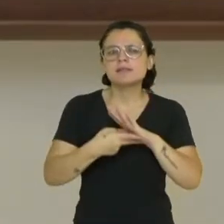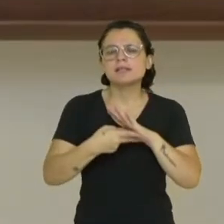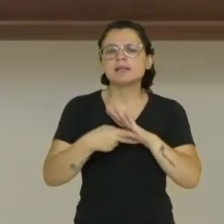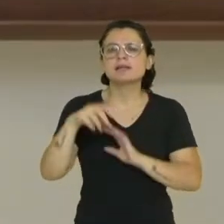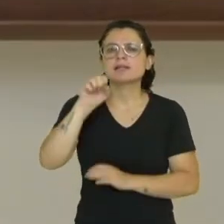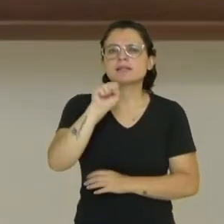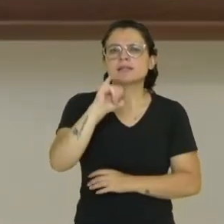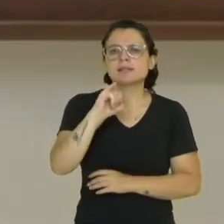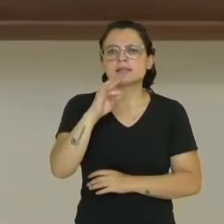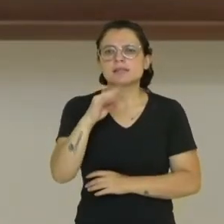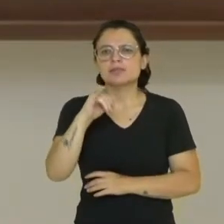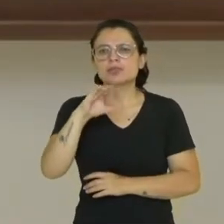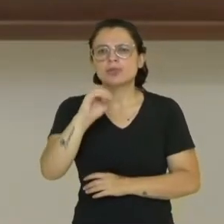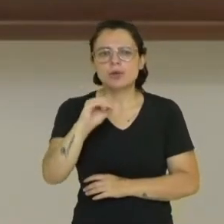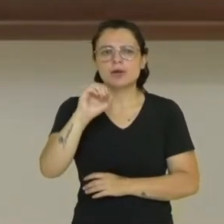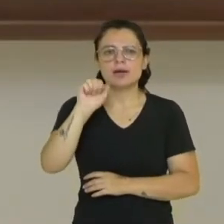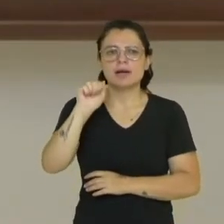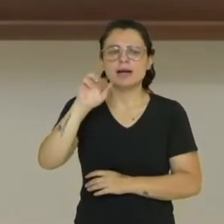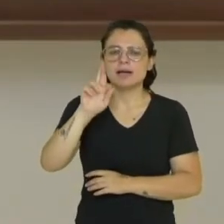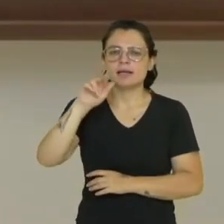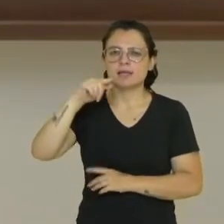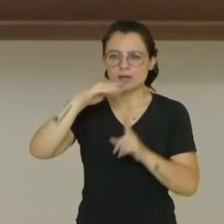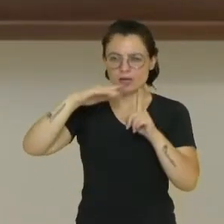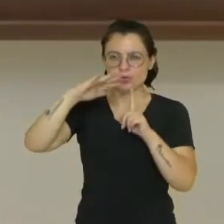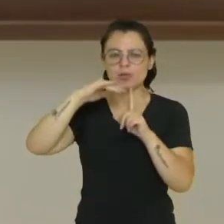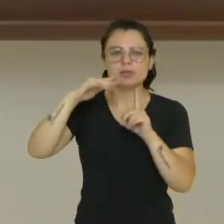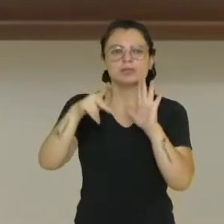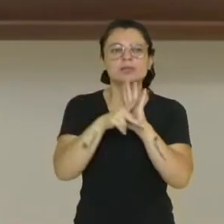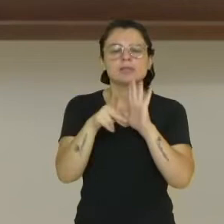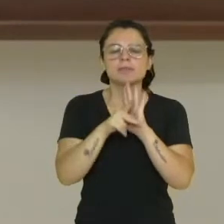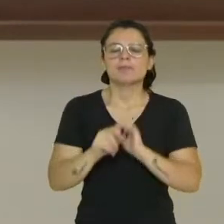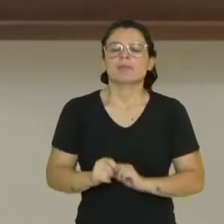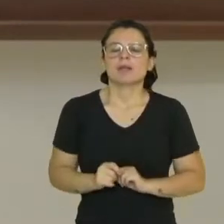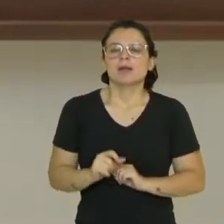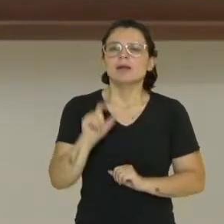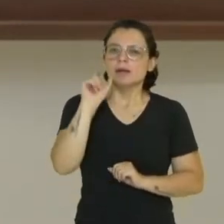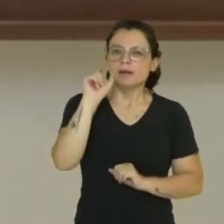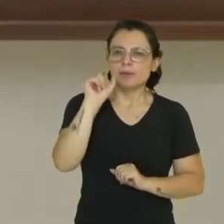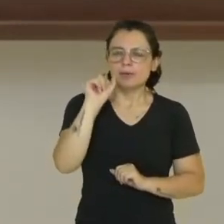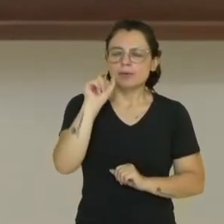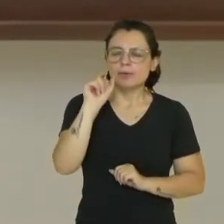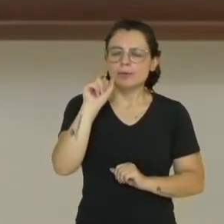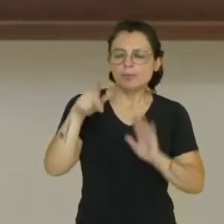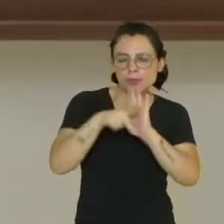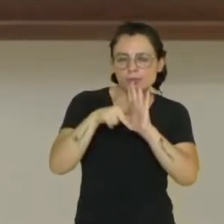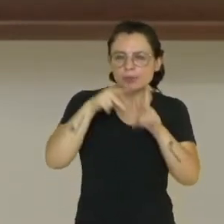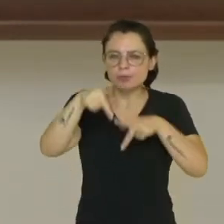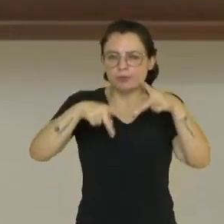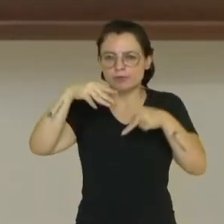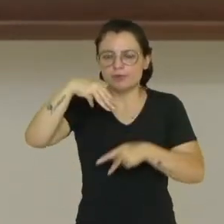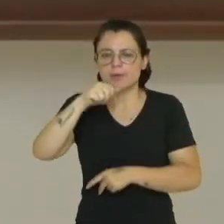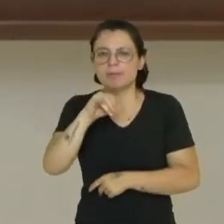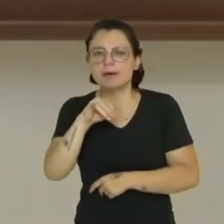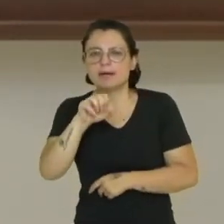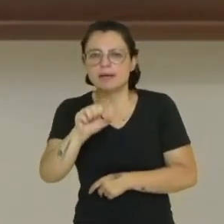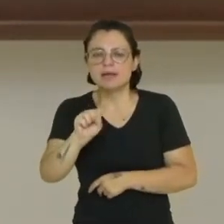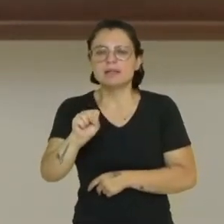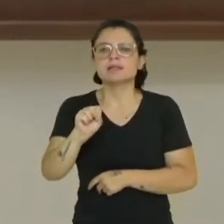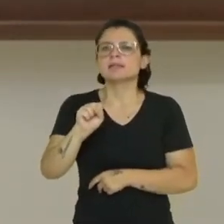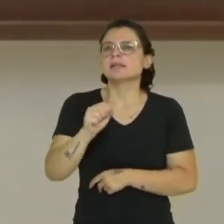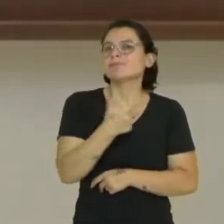tá? Para vocês entenderem melhor. A civilização maia, ela já não existia mais